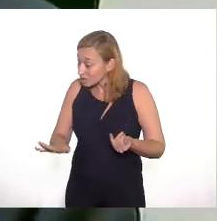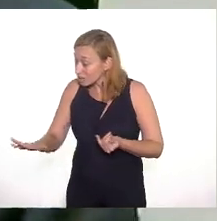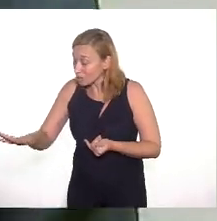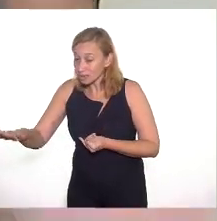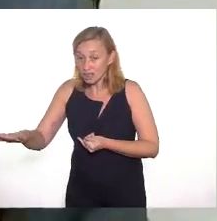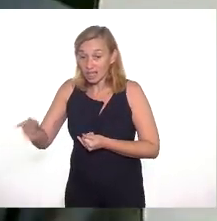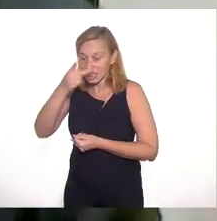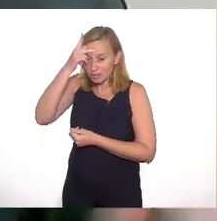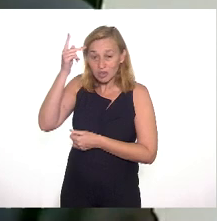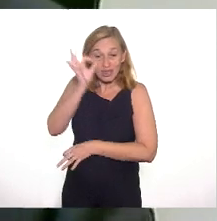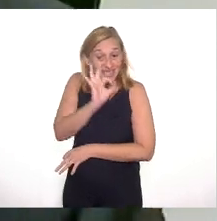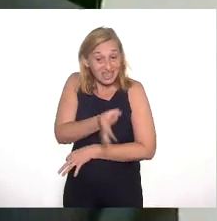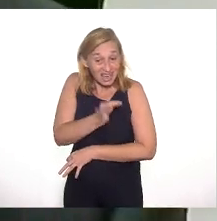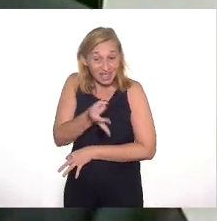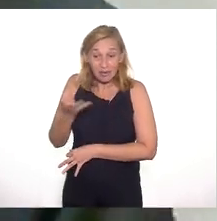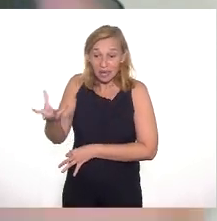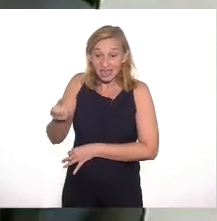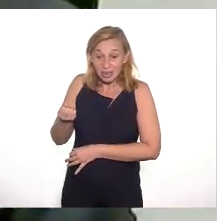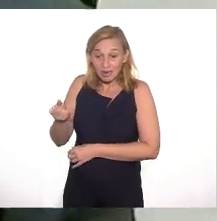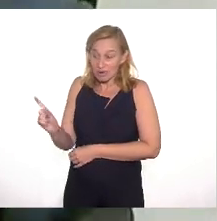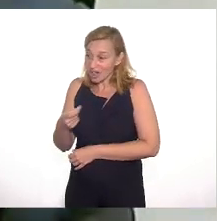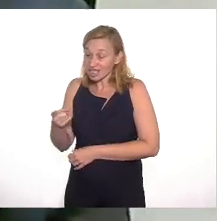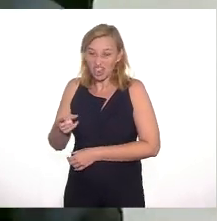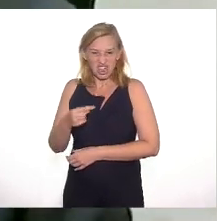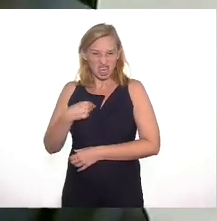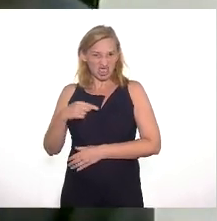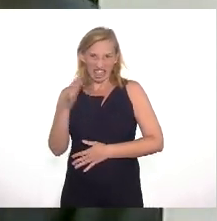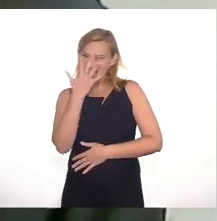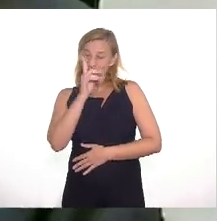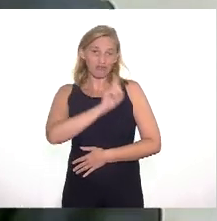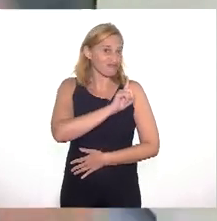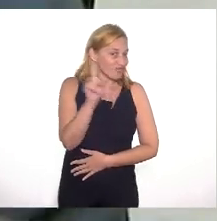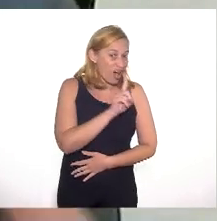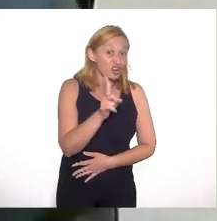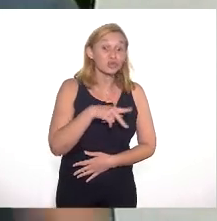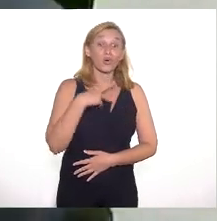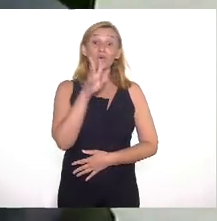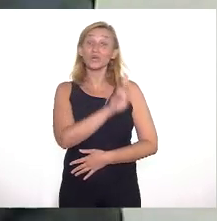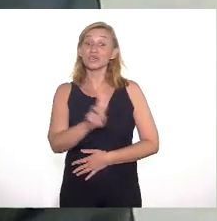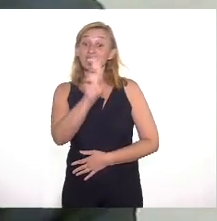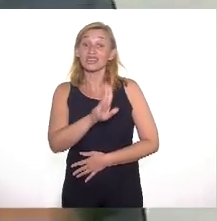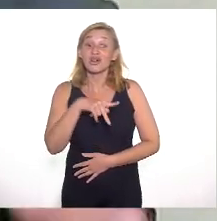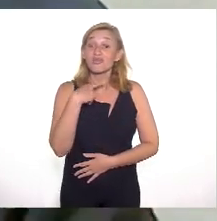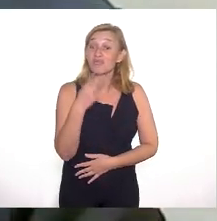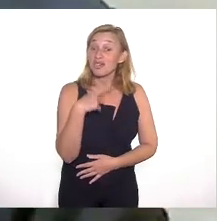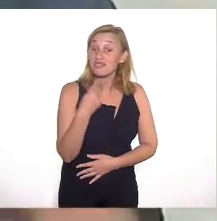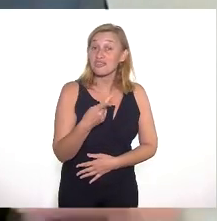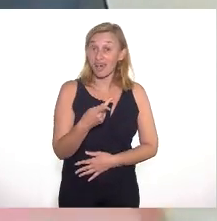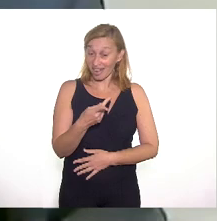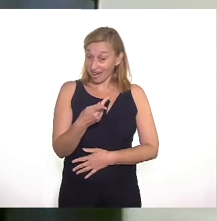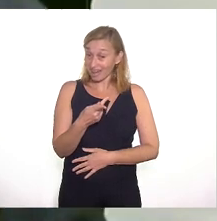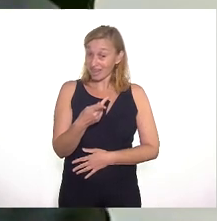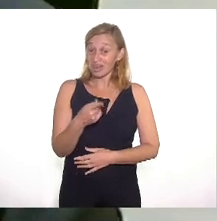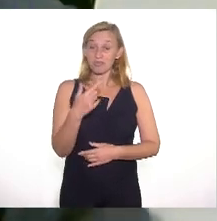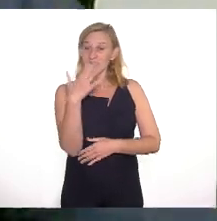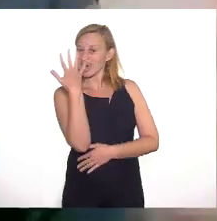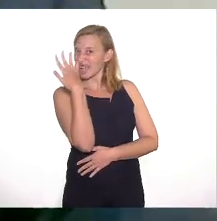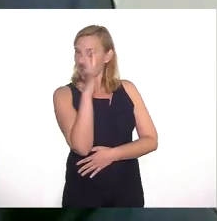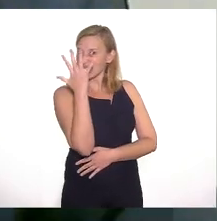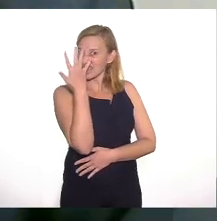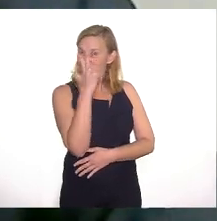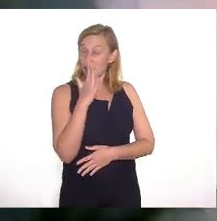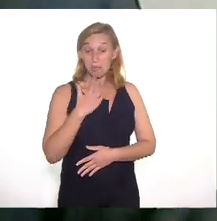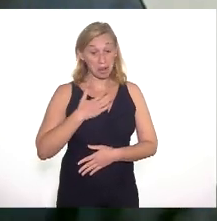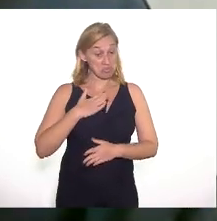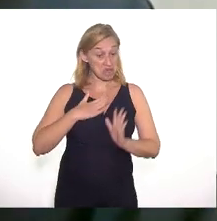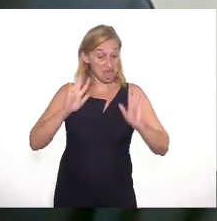cartão. Portanto, isso não é um carnaval. E eu estou usando aqui uma palavra pejorativa, porque carnaval, no meu entendimento, é